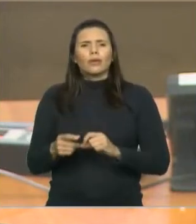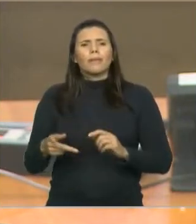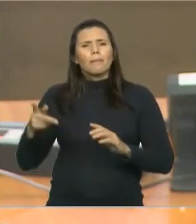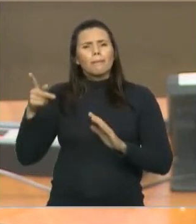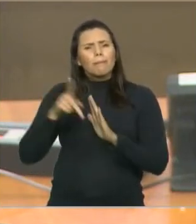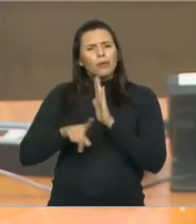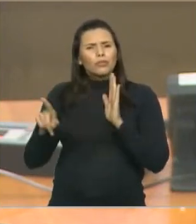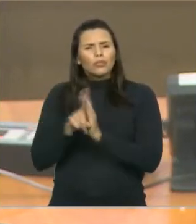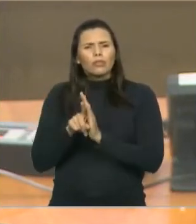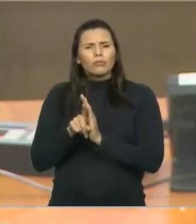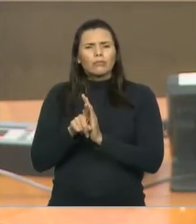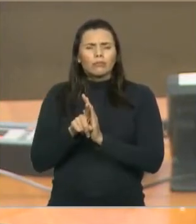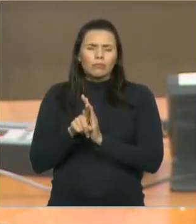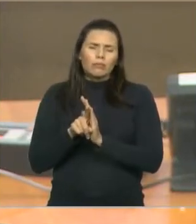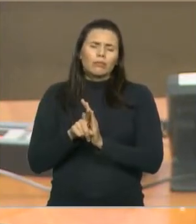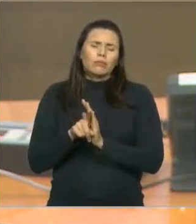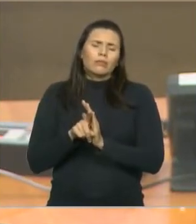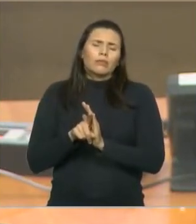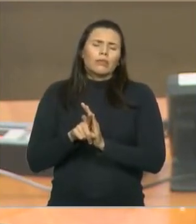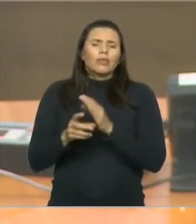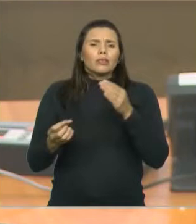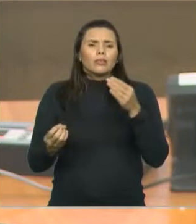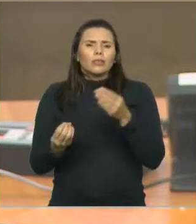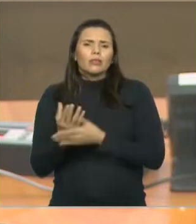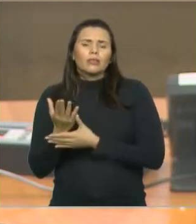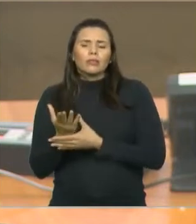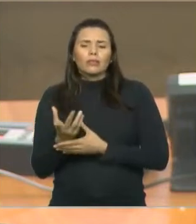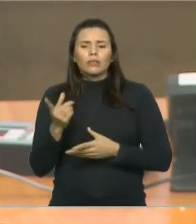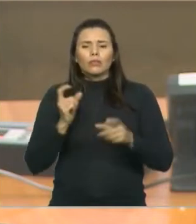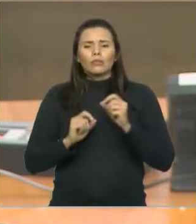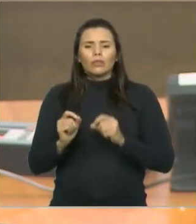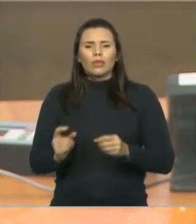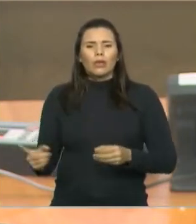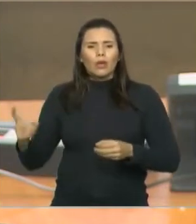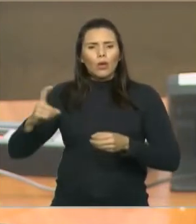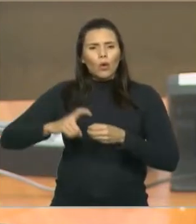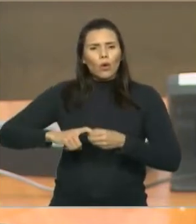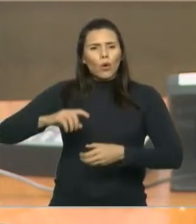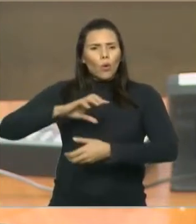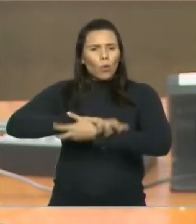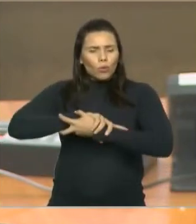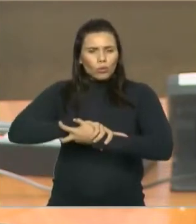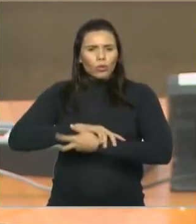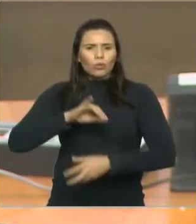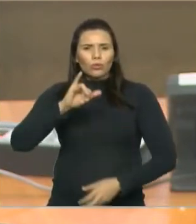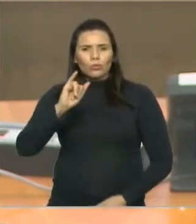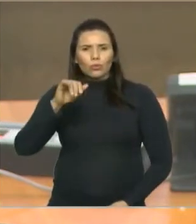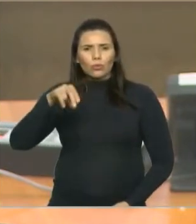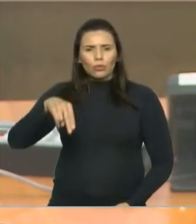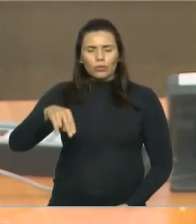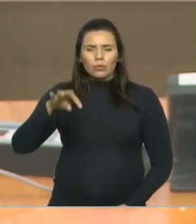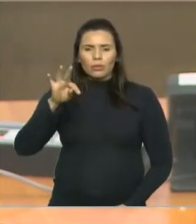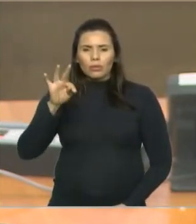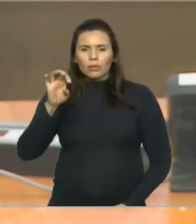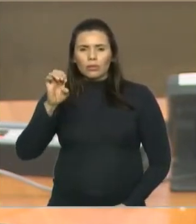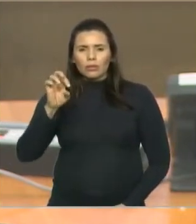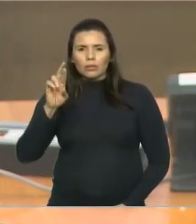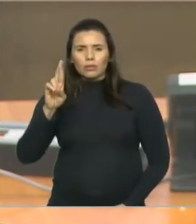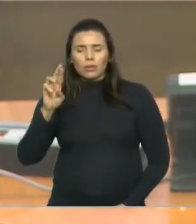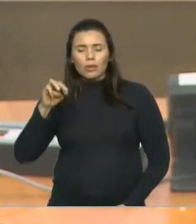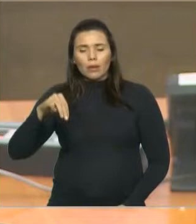casa, permitindo que a gente crie consórcios intermunicipais no Estado. Ficaria aí o arcabouço